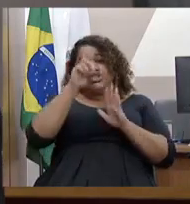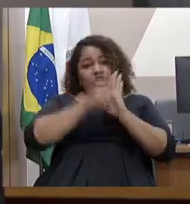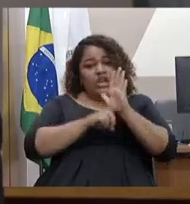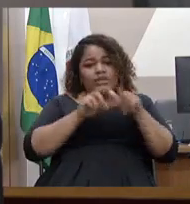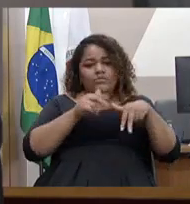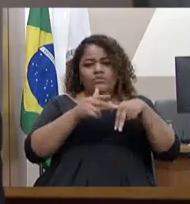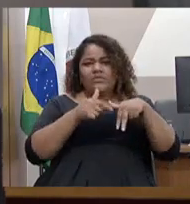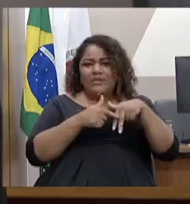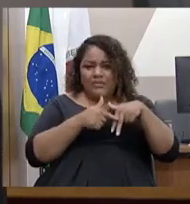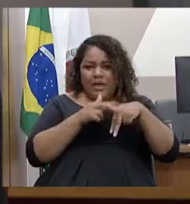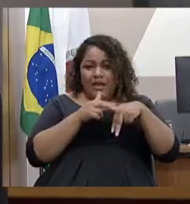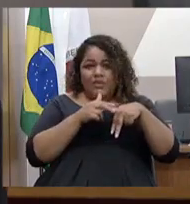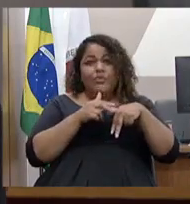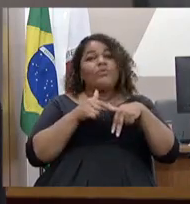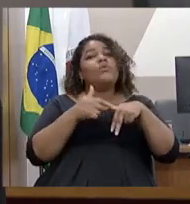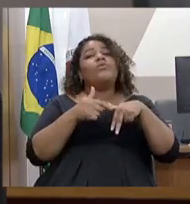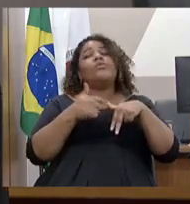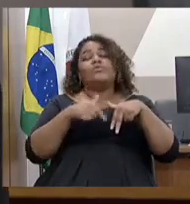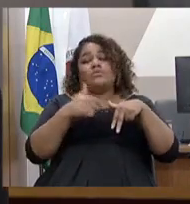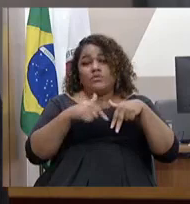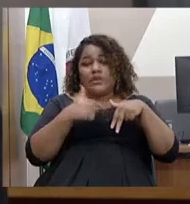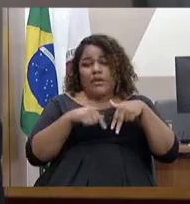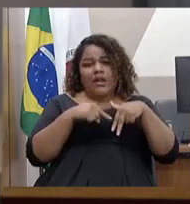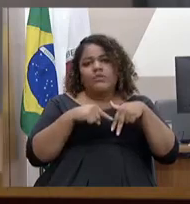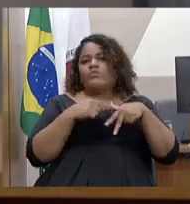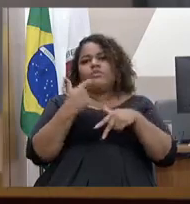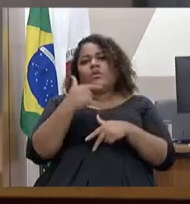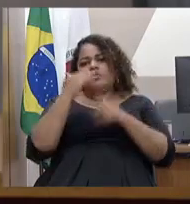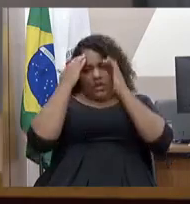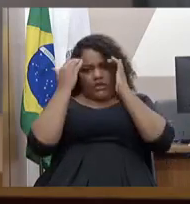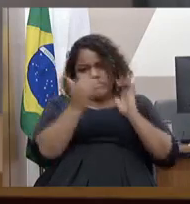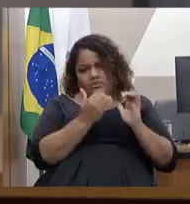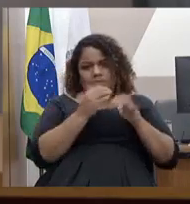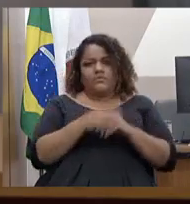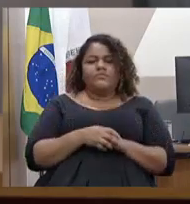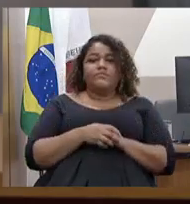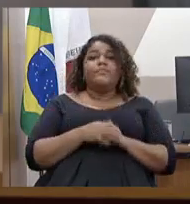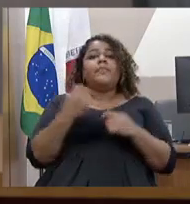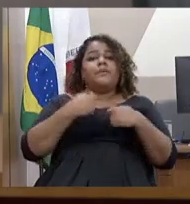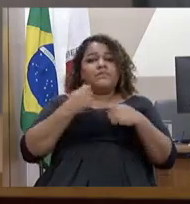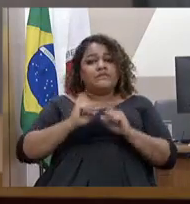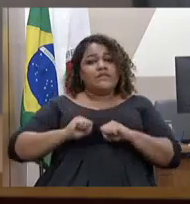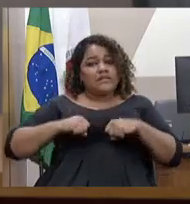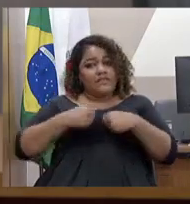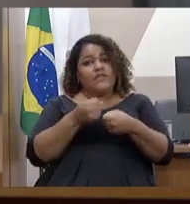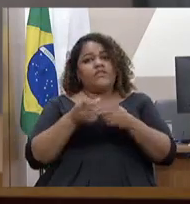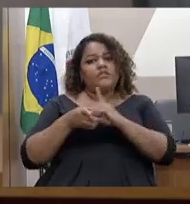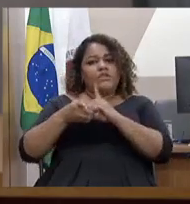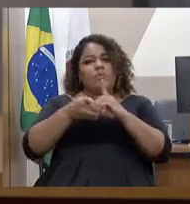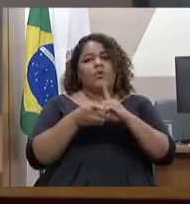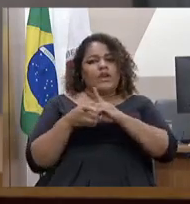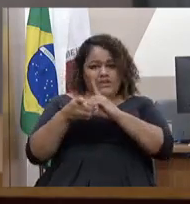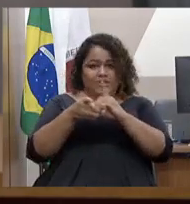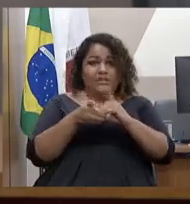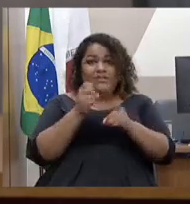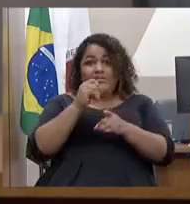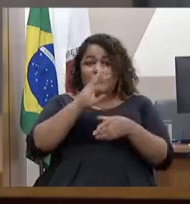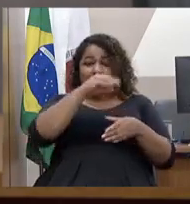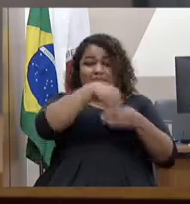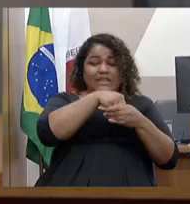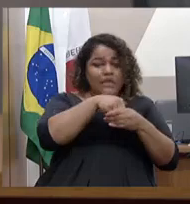democracia que quanto se não tá bom na democracia em Sistemas autoritários vai ficar muito pior